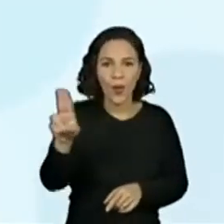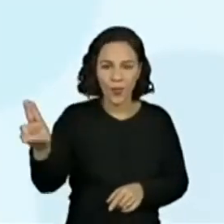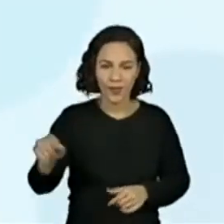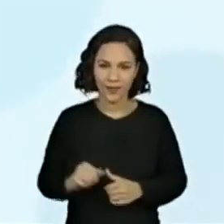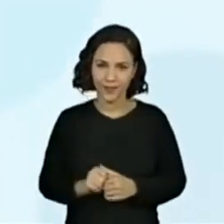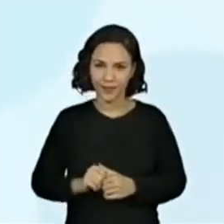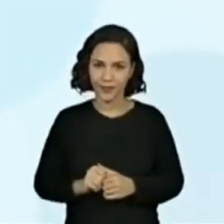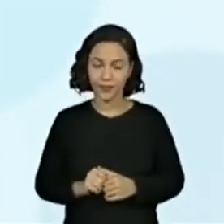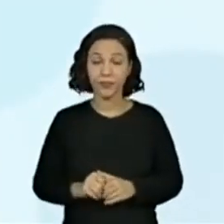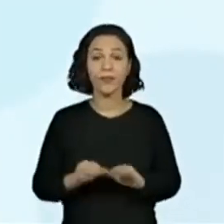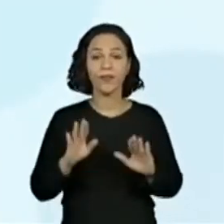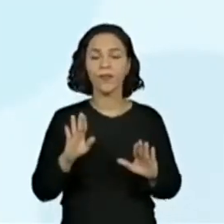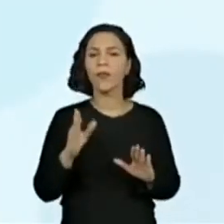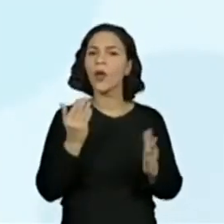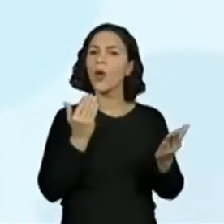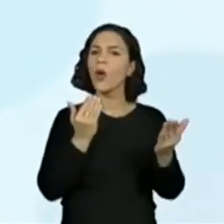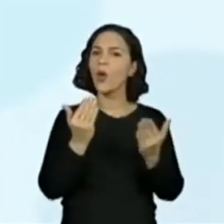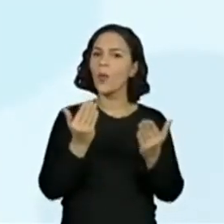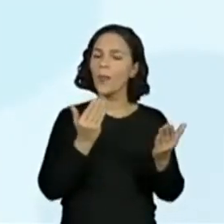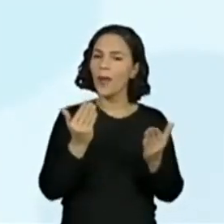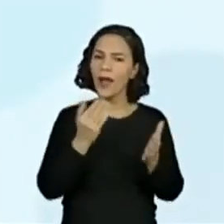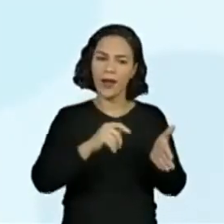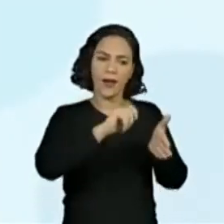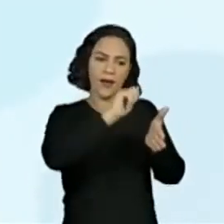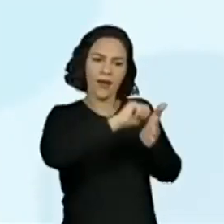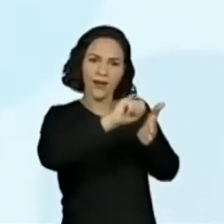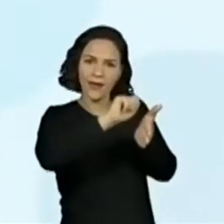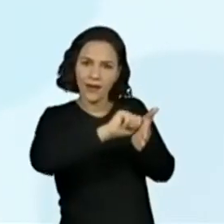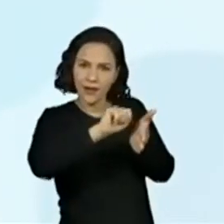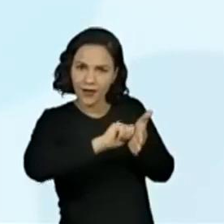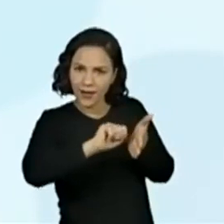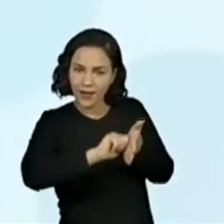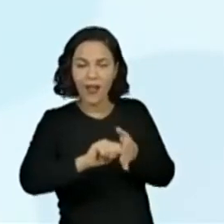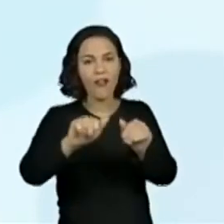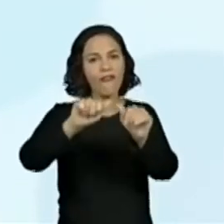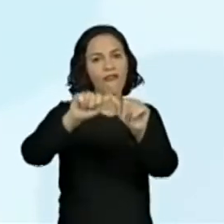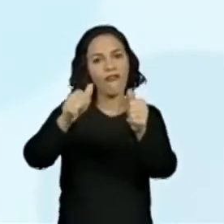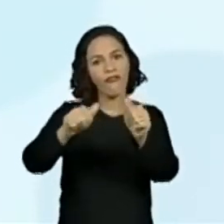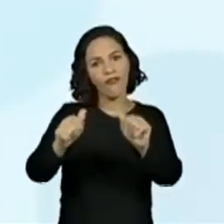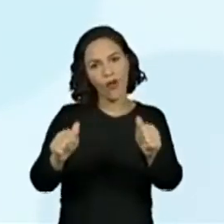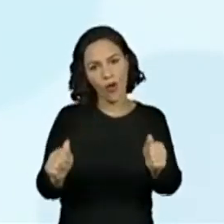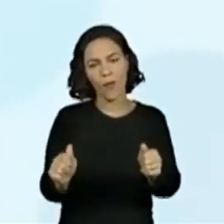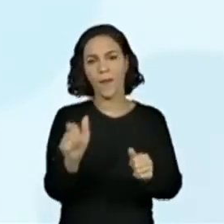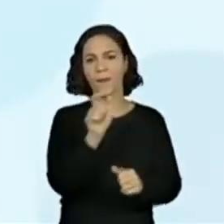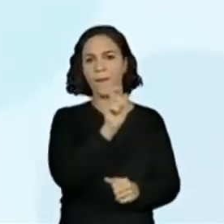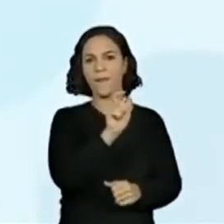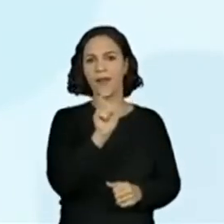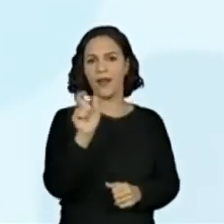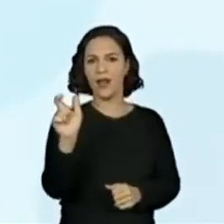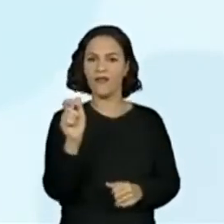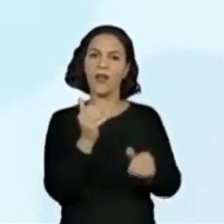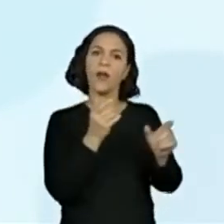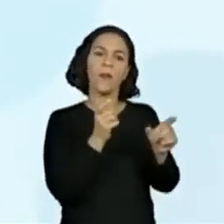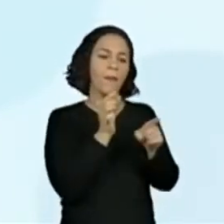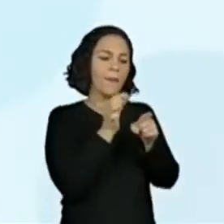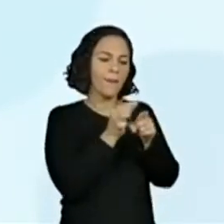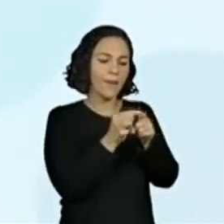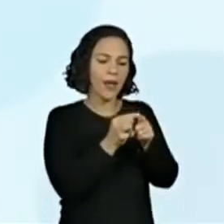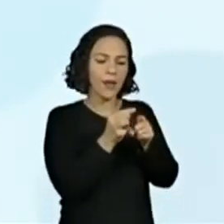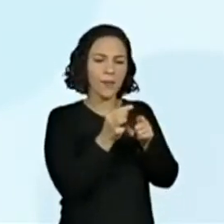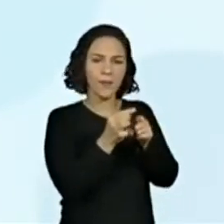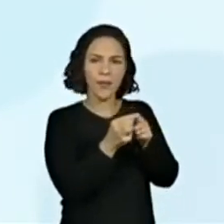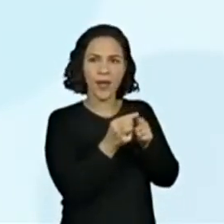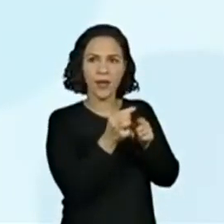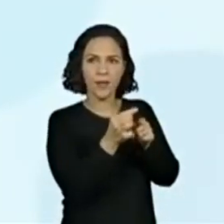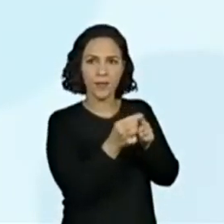Comparar o som e a grafia de diferentes partes da palavra, começo, meio